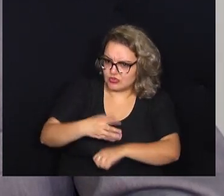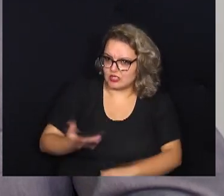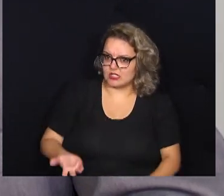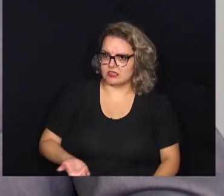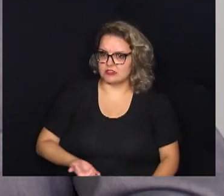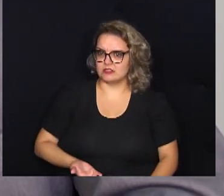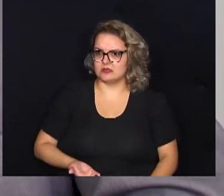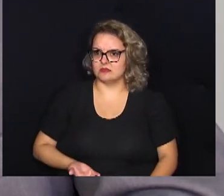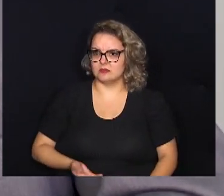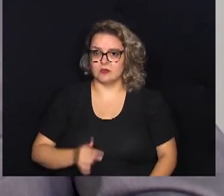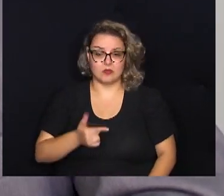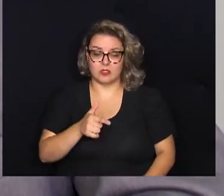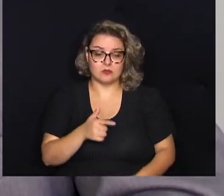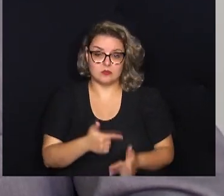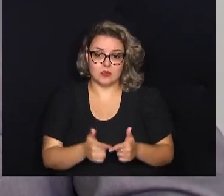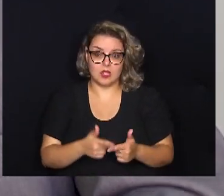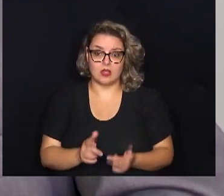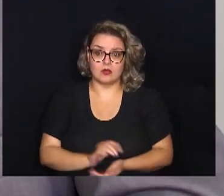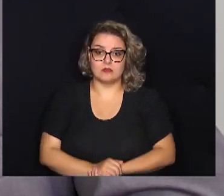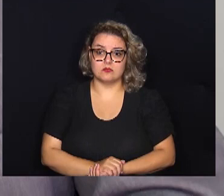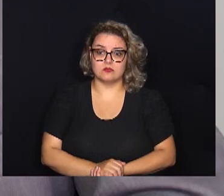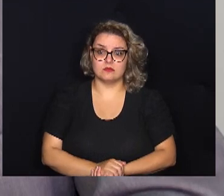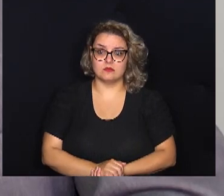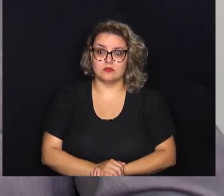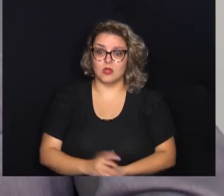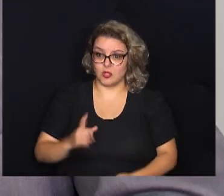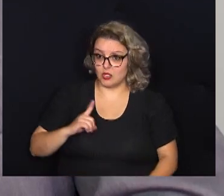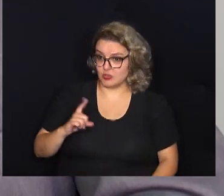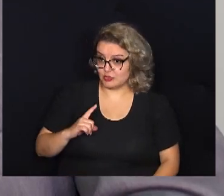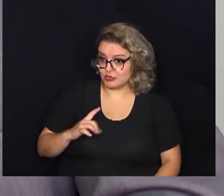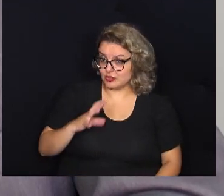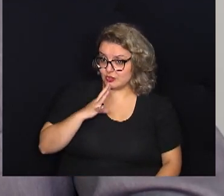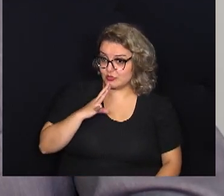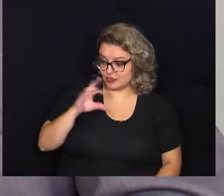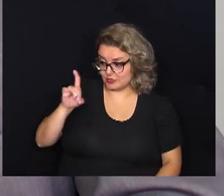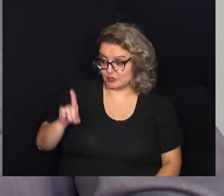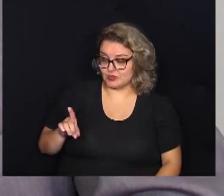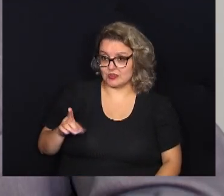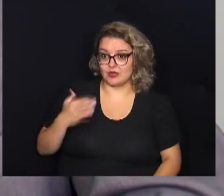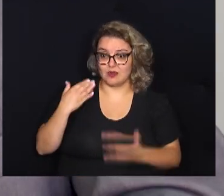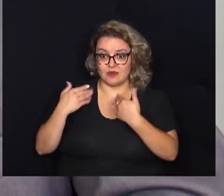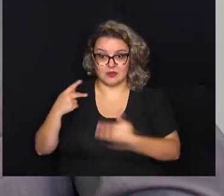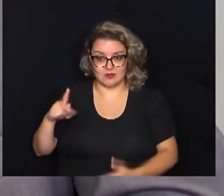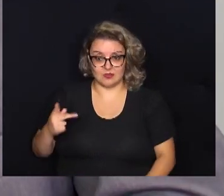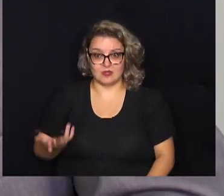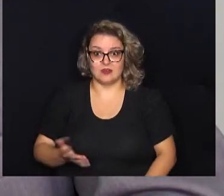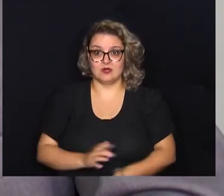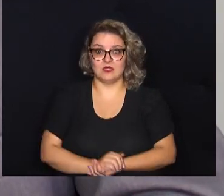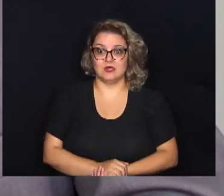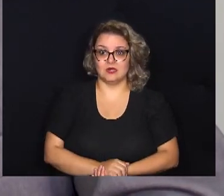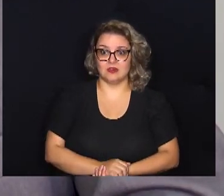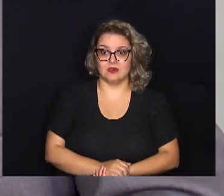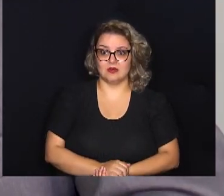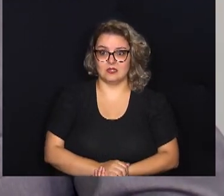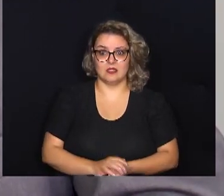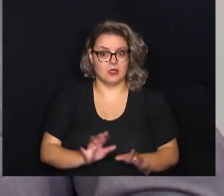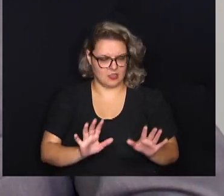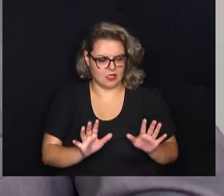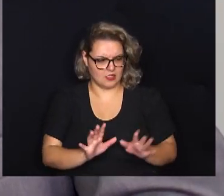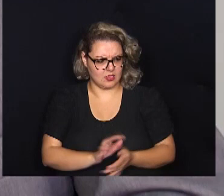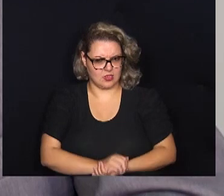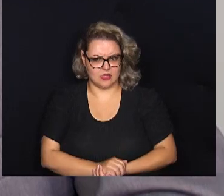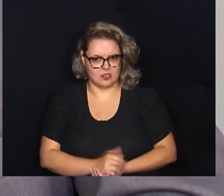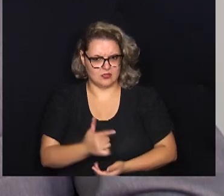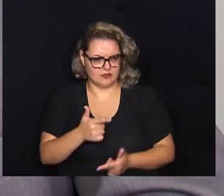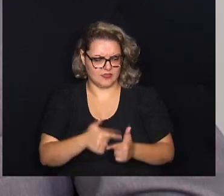não tem problema. Aí eu conheci um diretor, conversei com ele. Bom, não vai